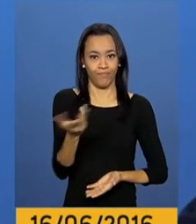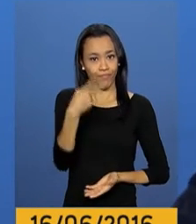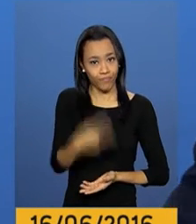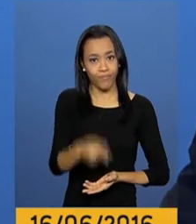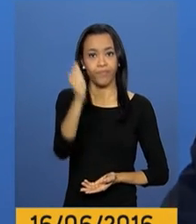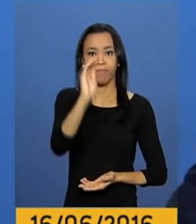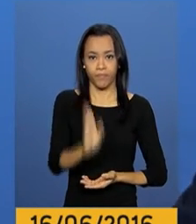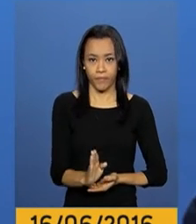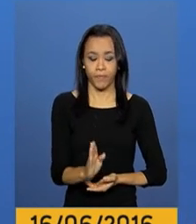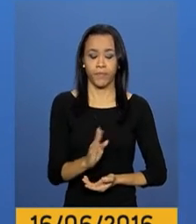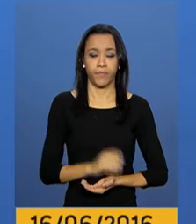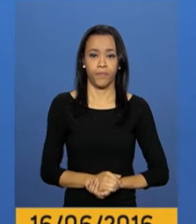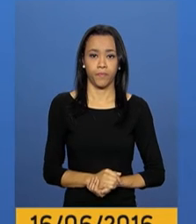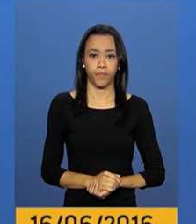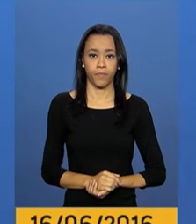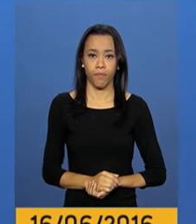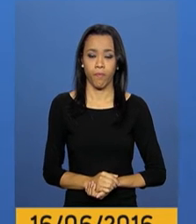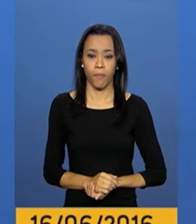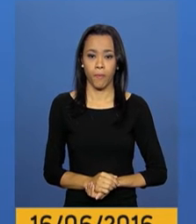brasileiros.